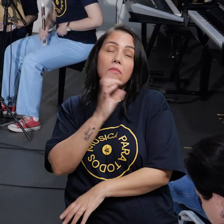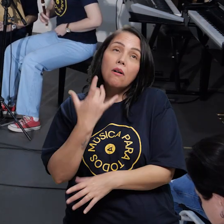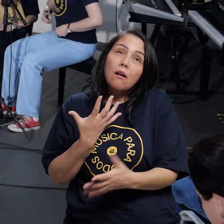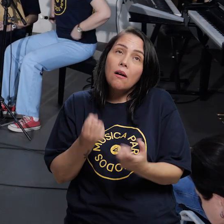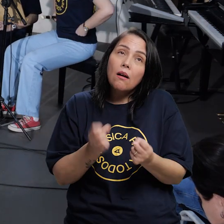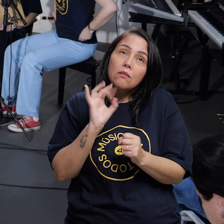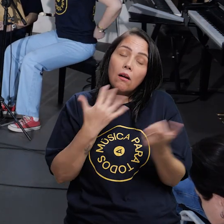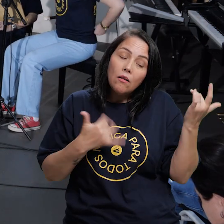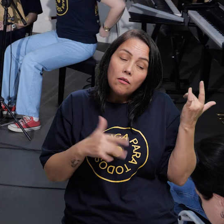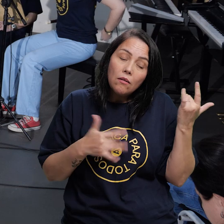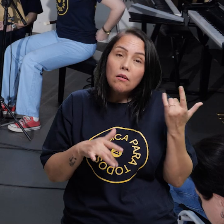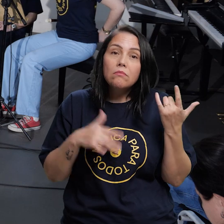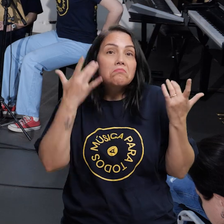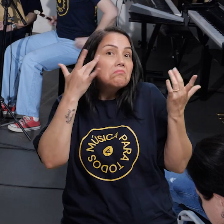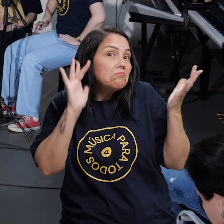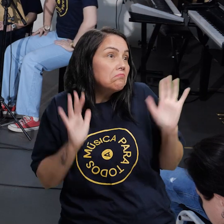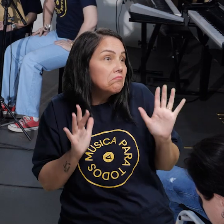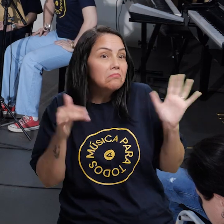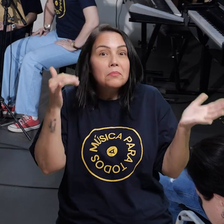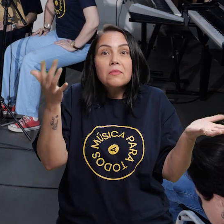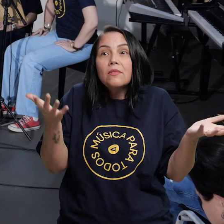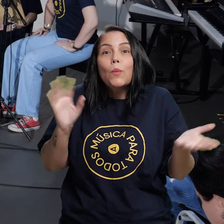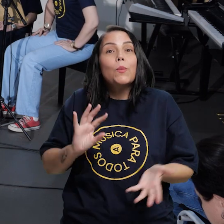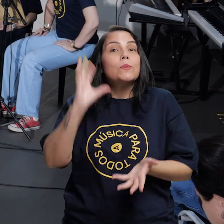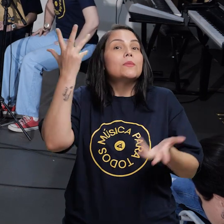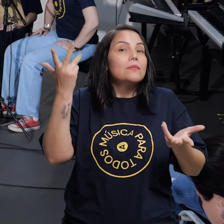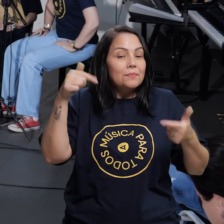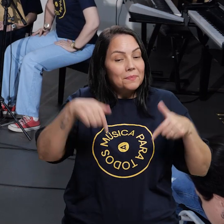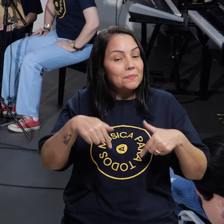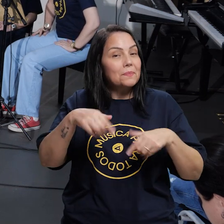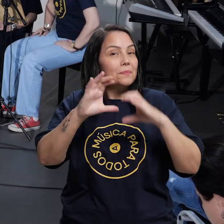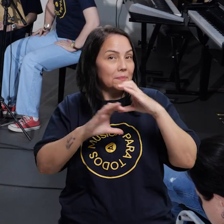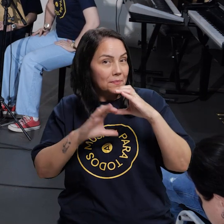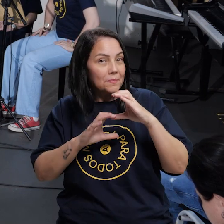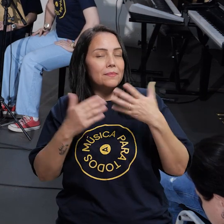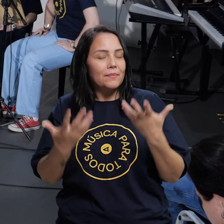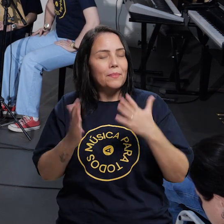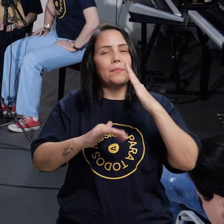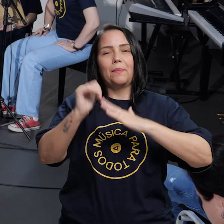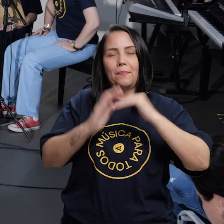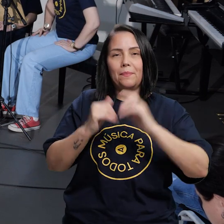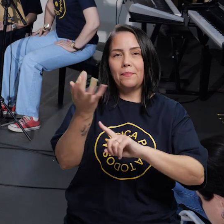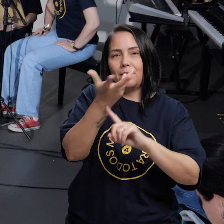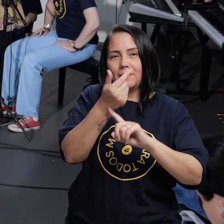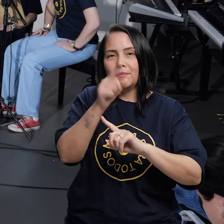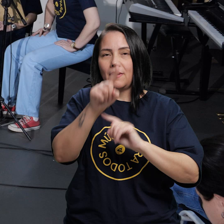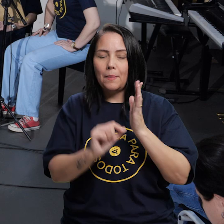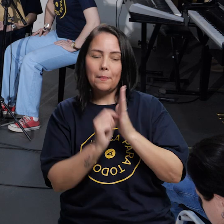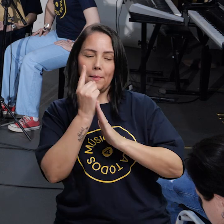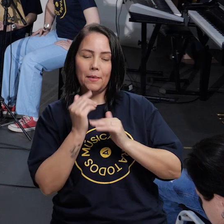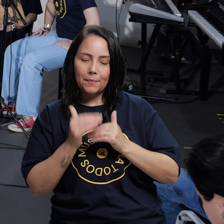quero tocar o meu violão, às vezes nem sabe, né, esse mundo que espera aqui dentro, né, e essas práticas artísticas